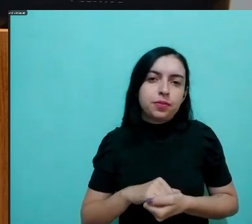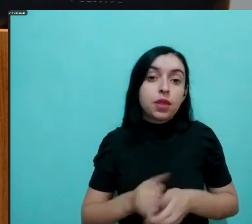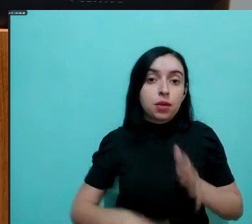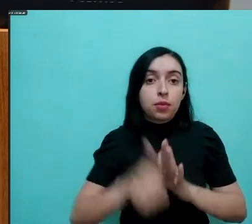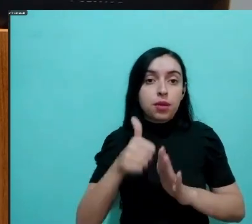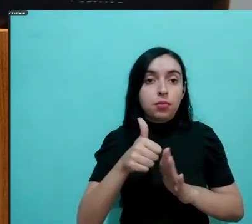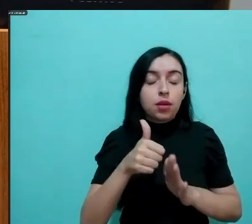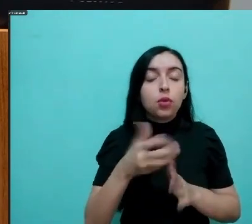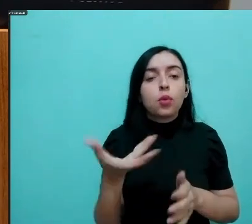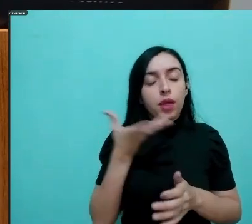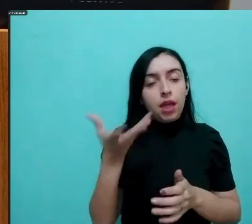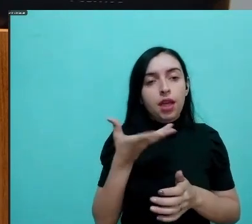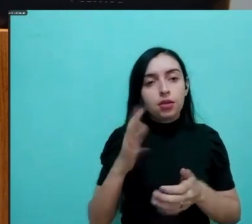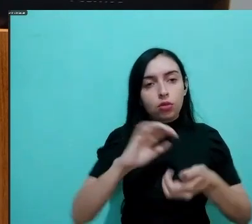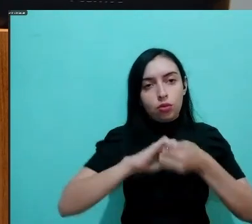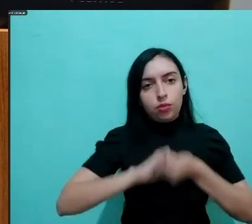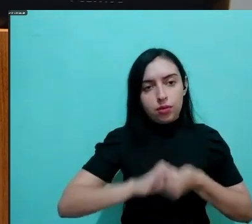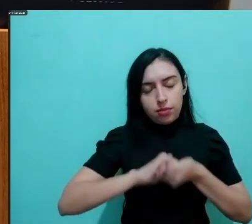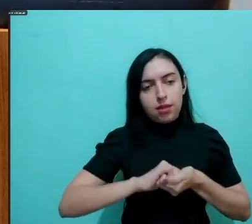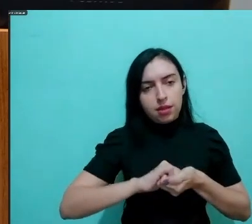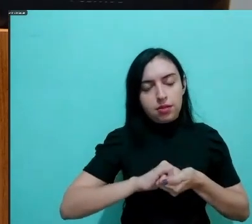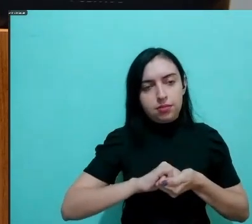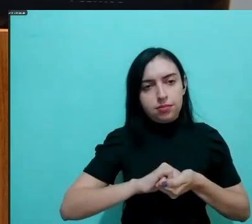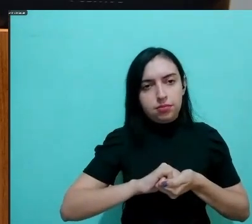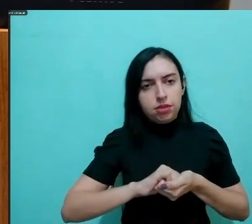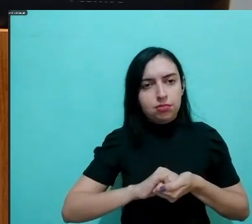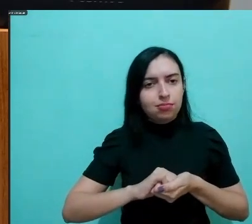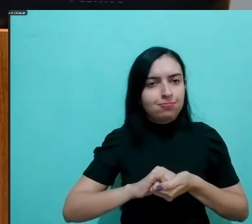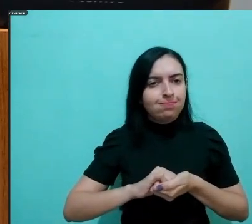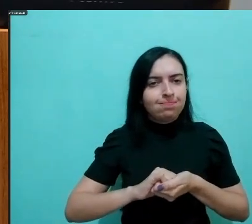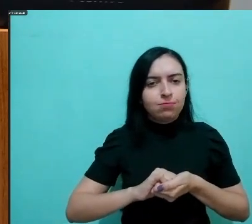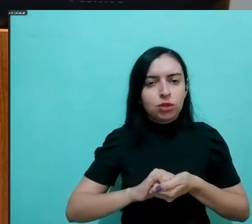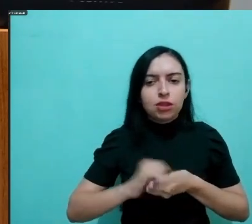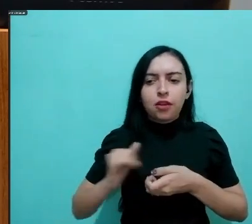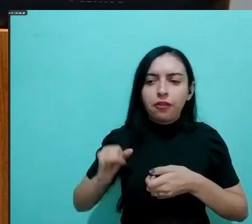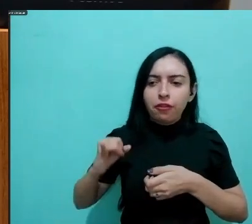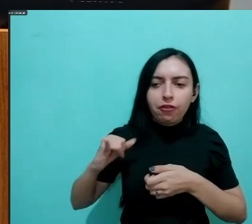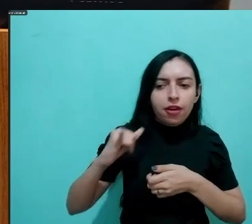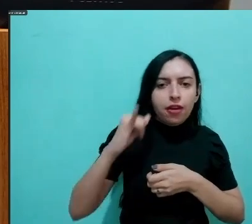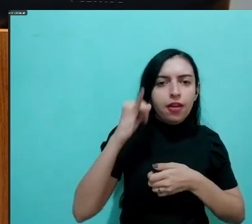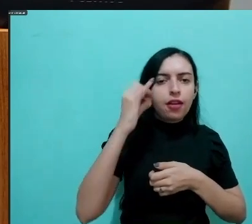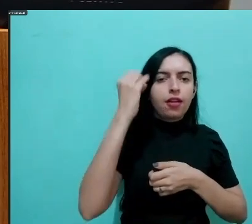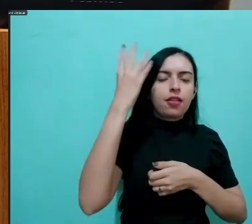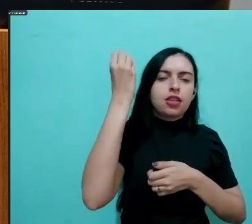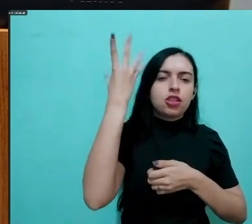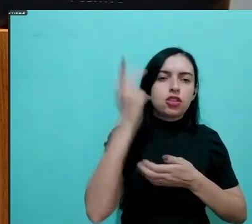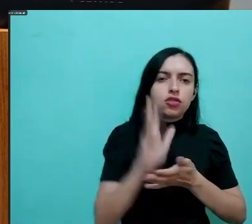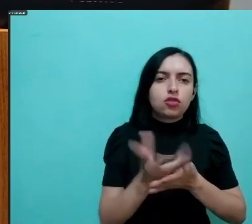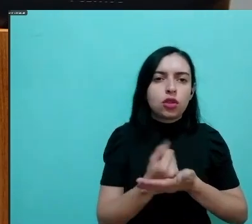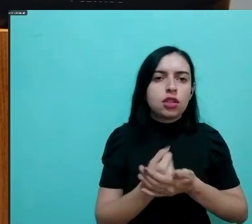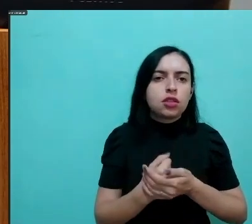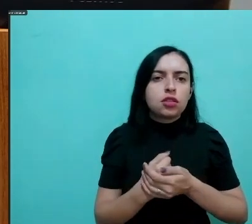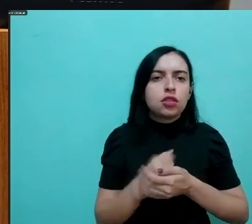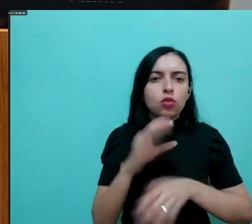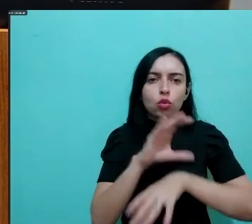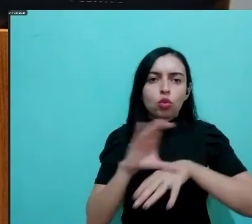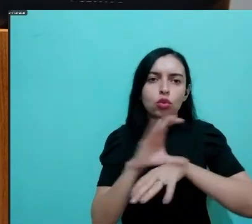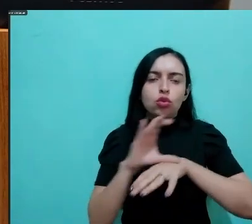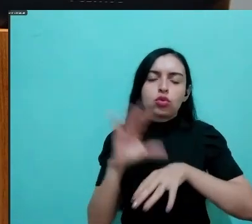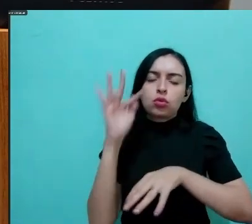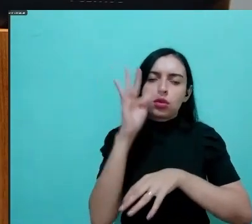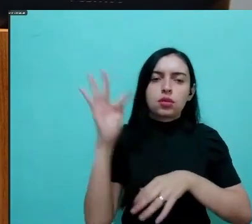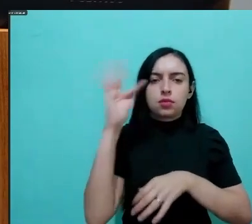lugar, quero cumprimentá-lo por essa viagem, né, que nós fizemos pelo constitucionalismo francês.